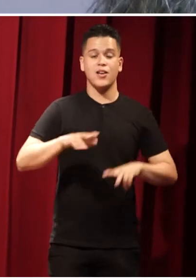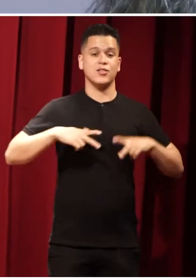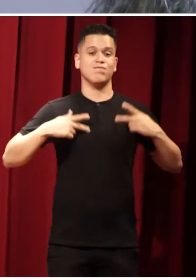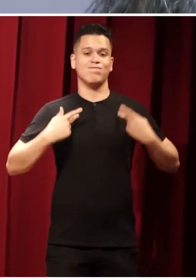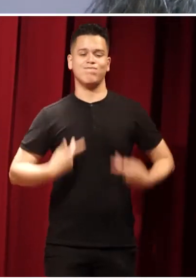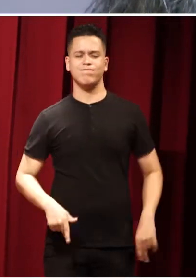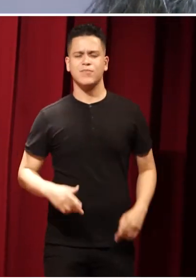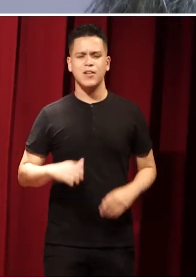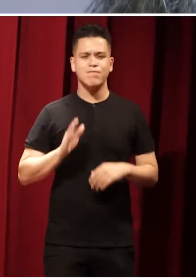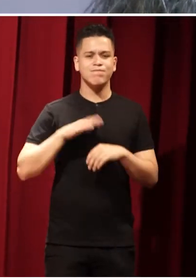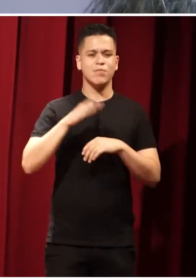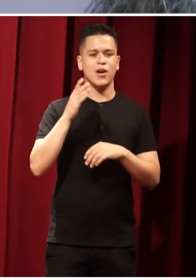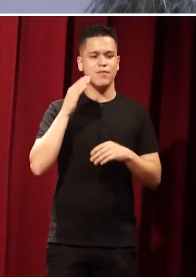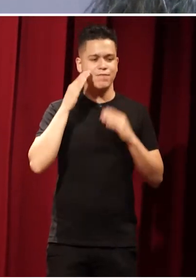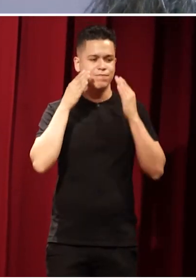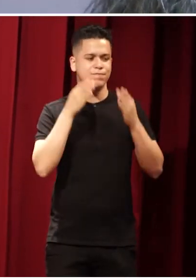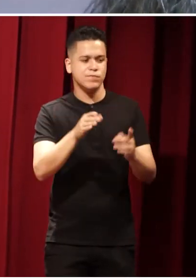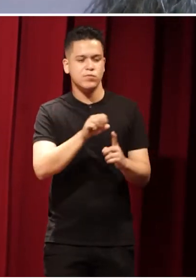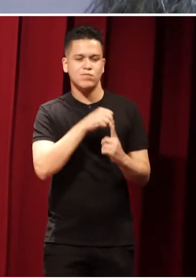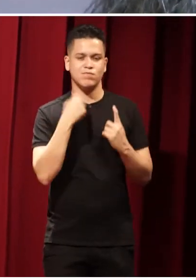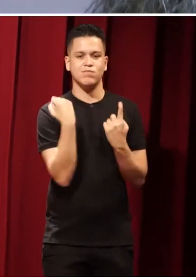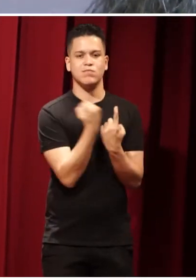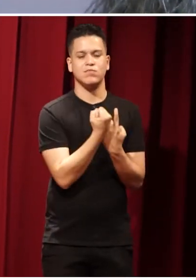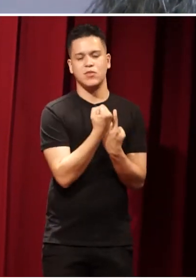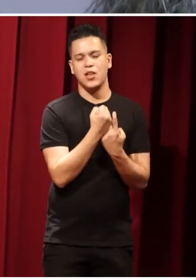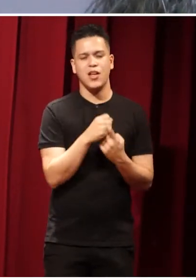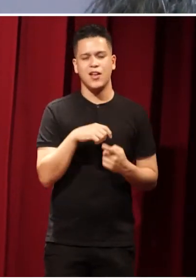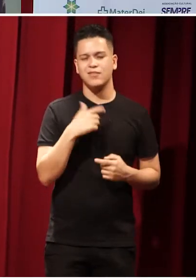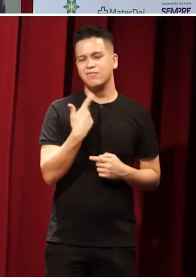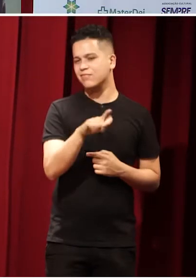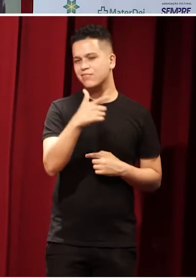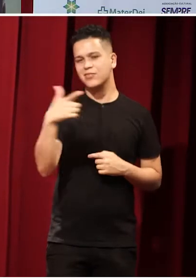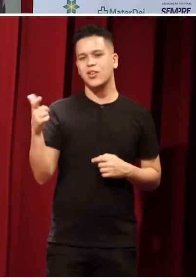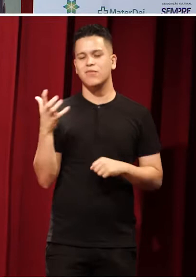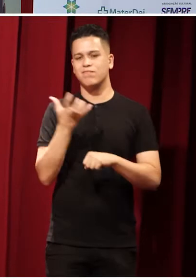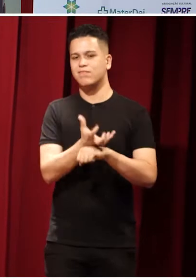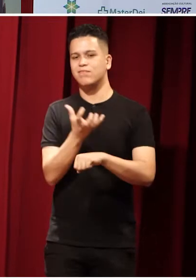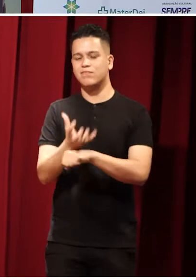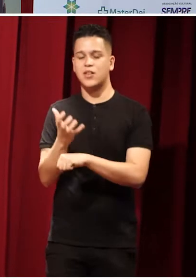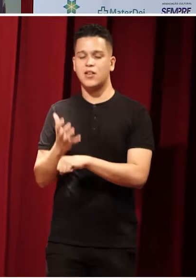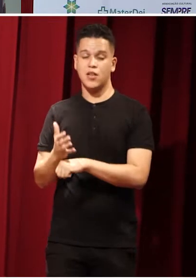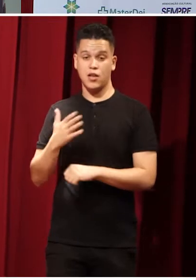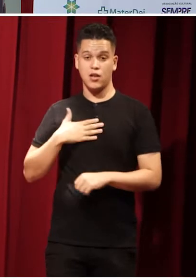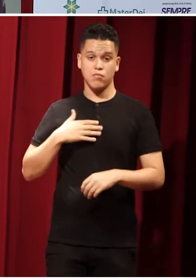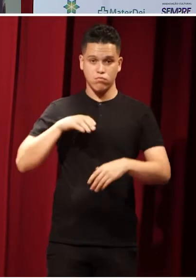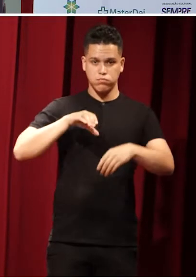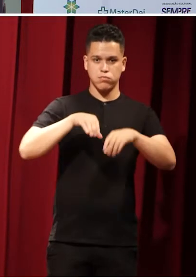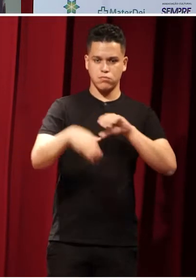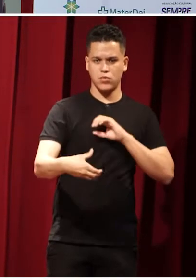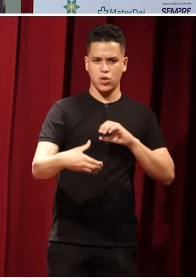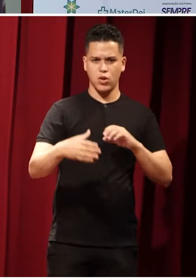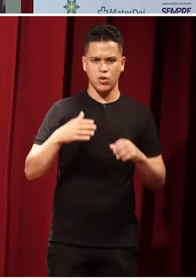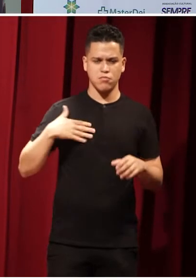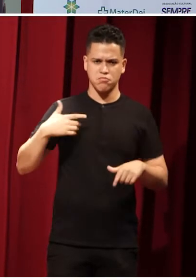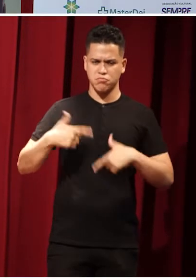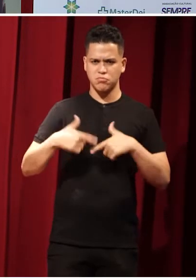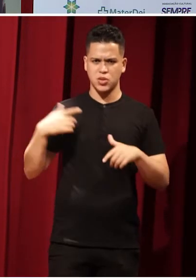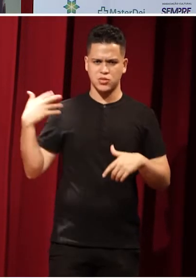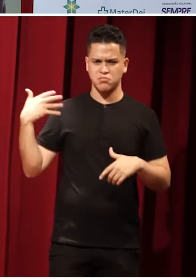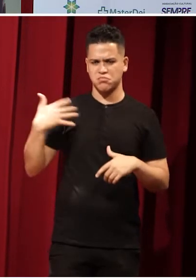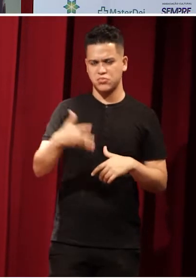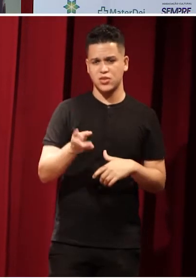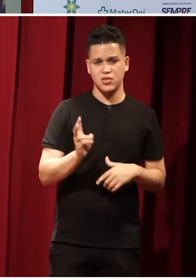nas humanidades, muito mais como sociólogo do que com qualquer outra disciplina. A